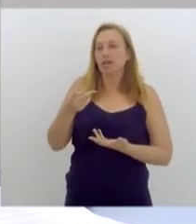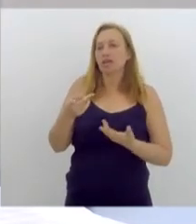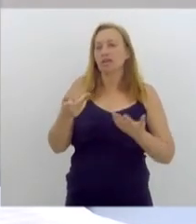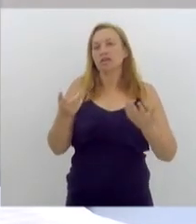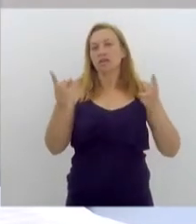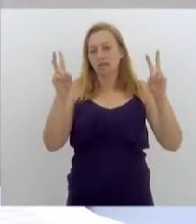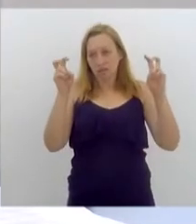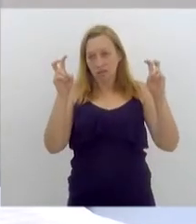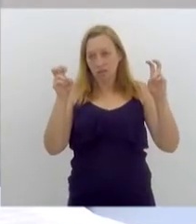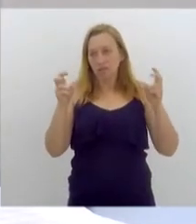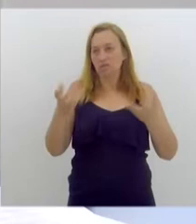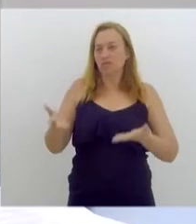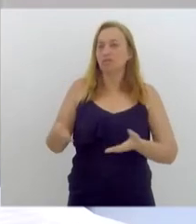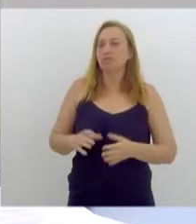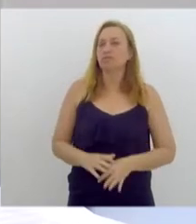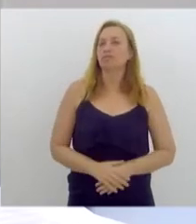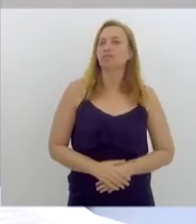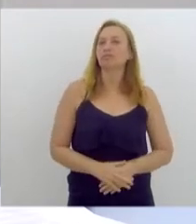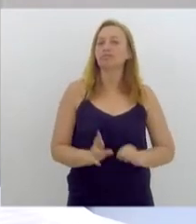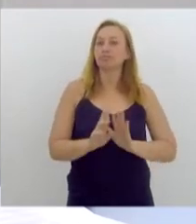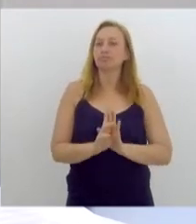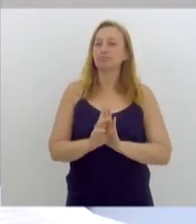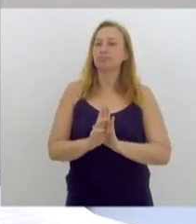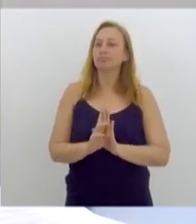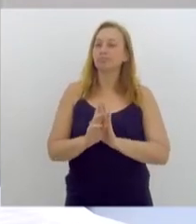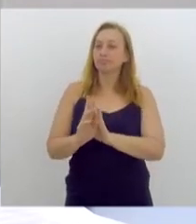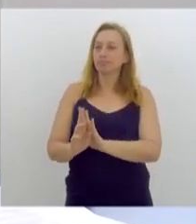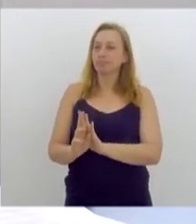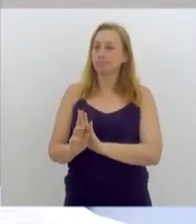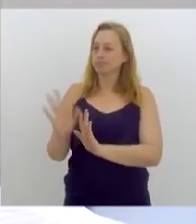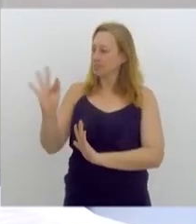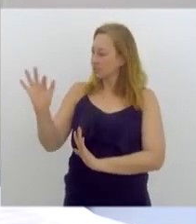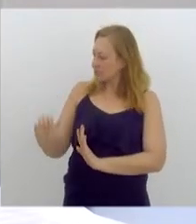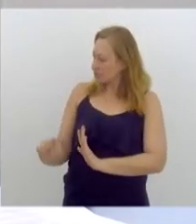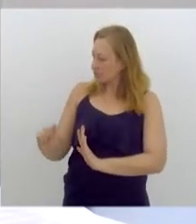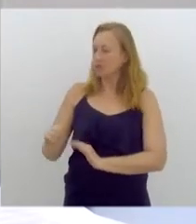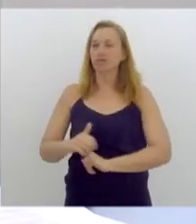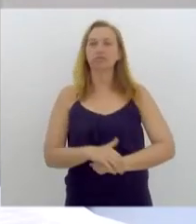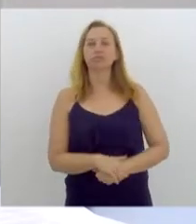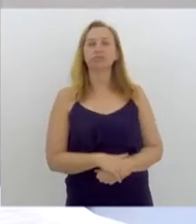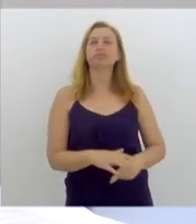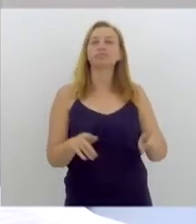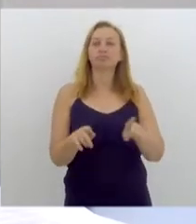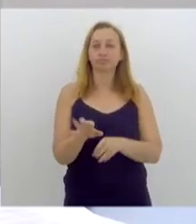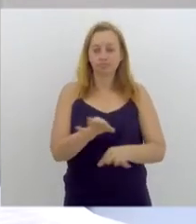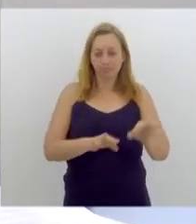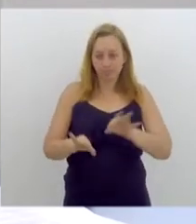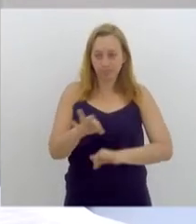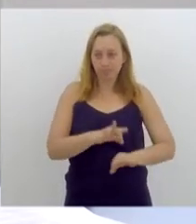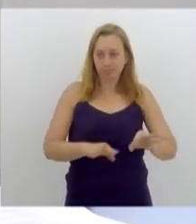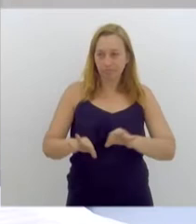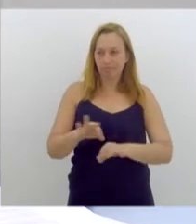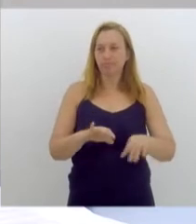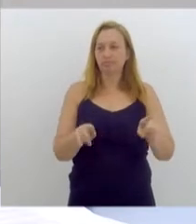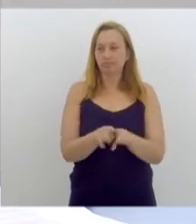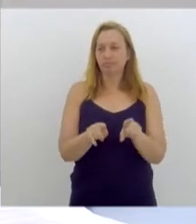e passar aí para os nossos representantes da fazenda e do planejamento